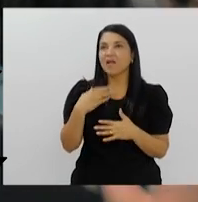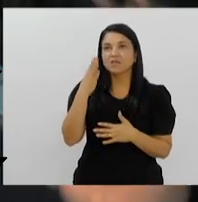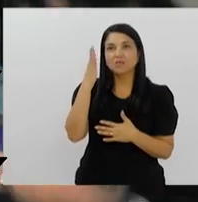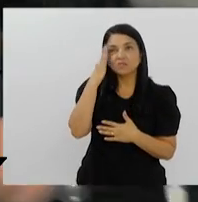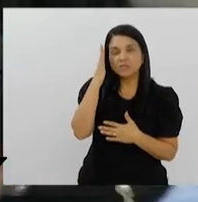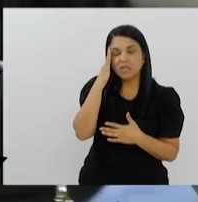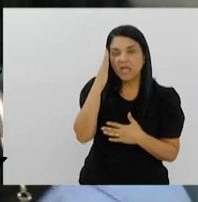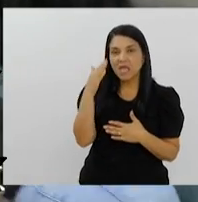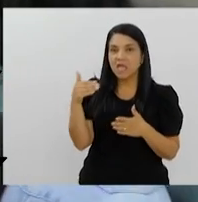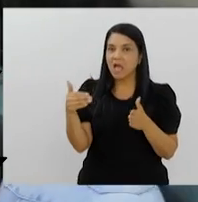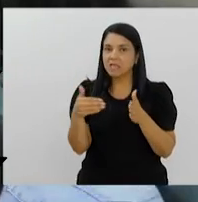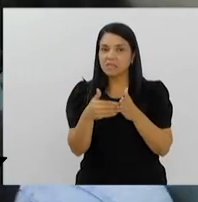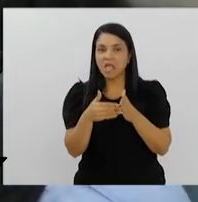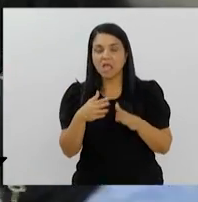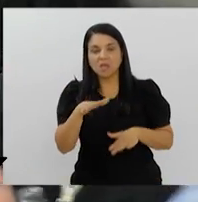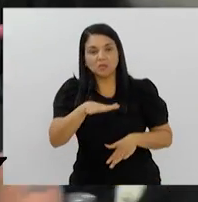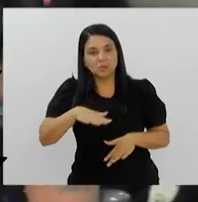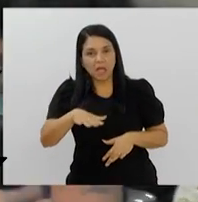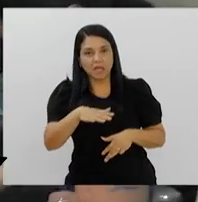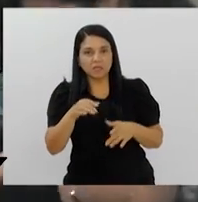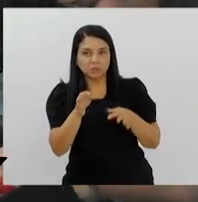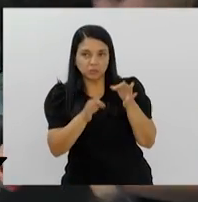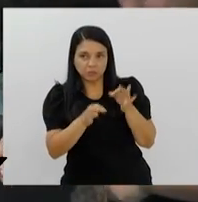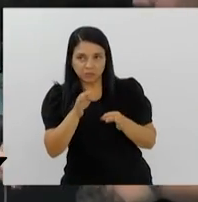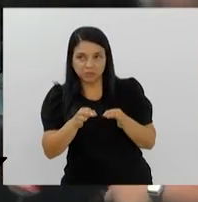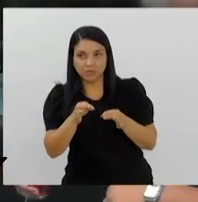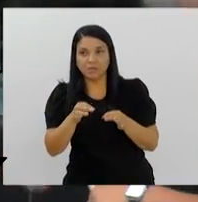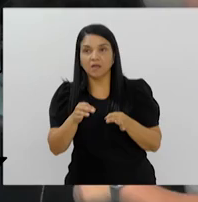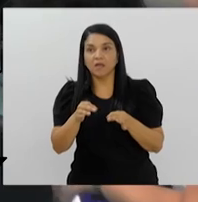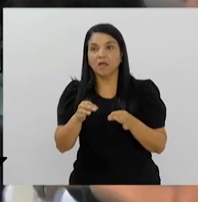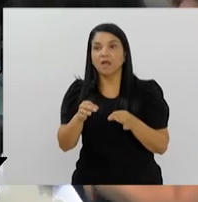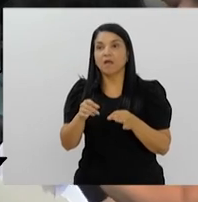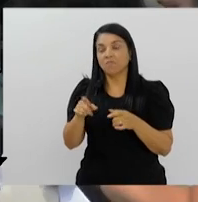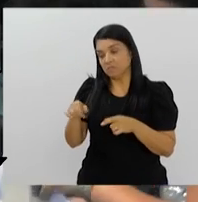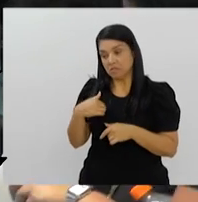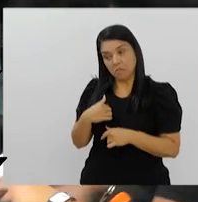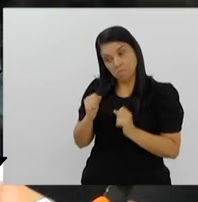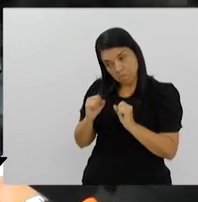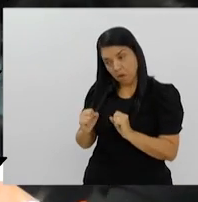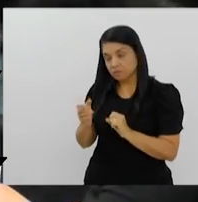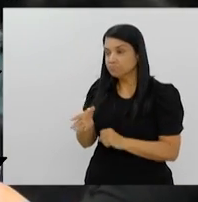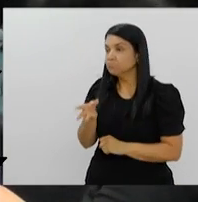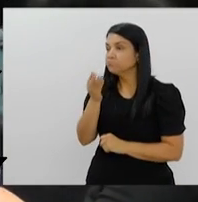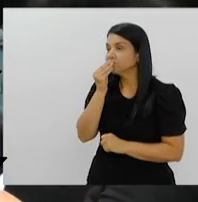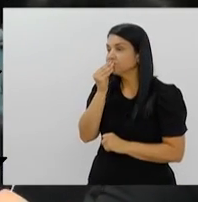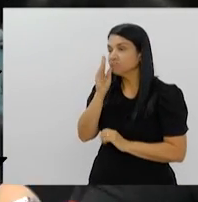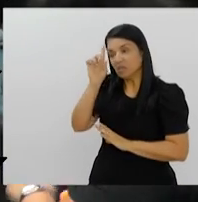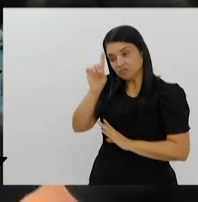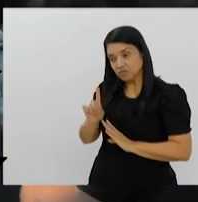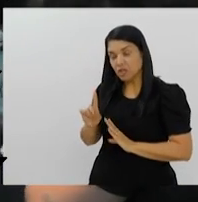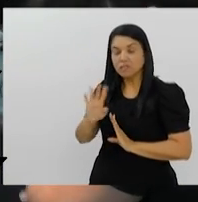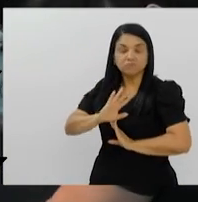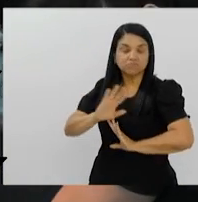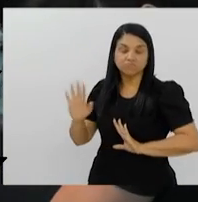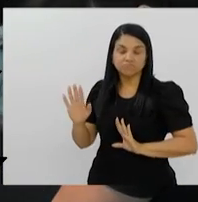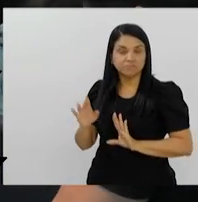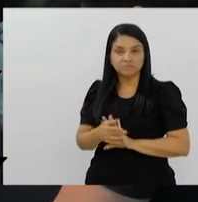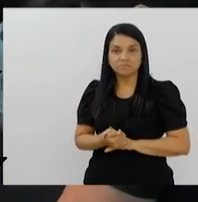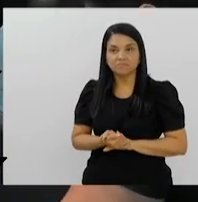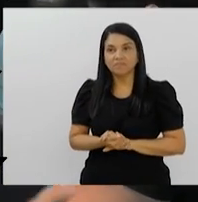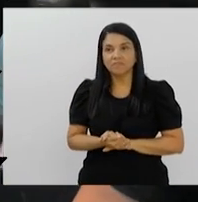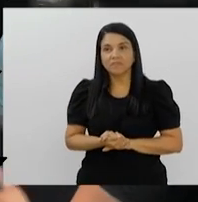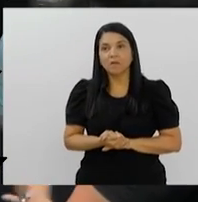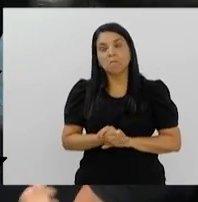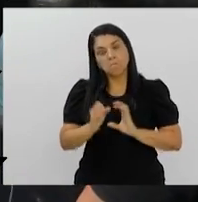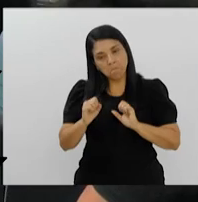jurídico fale em nome da é de ferge porque o Senhor tem direito também de não falar ele garantido esse direito de permanecer em silêncio e se senhor